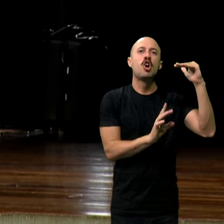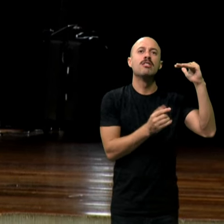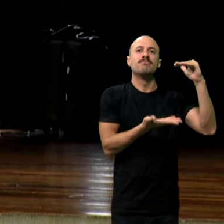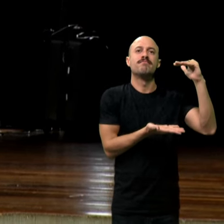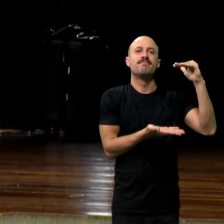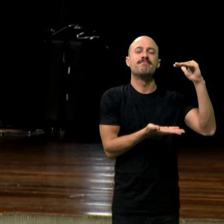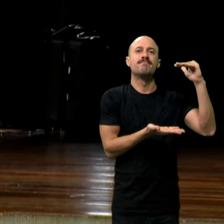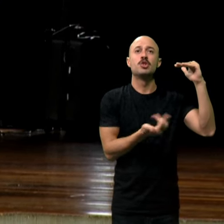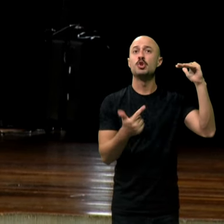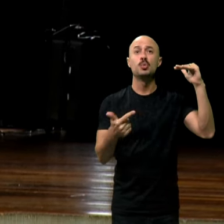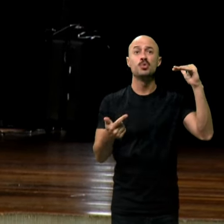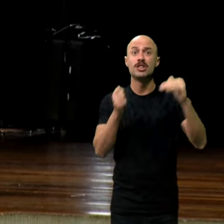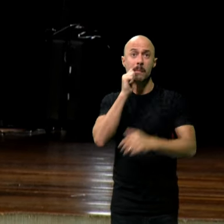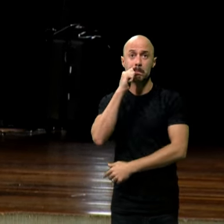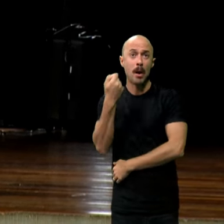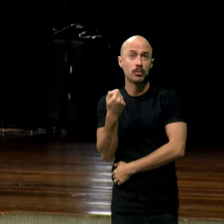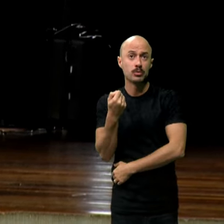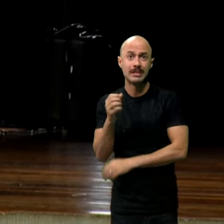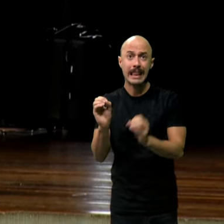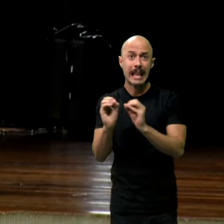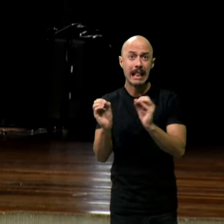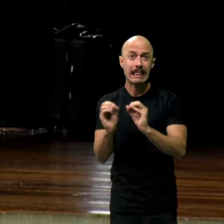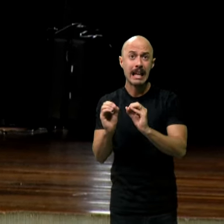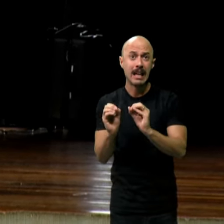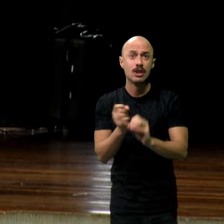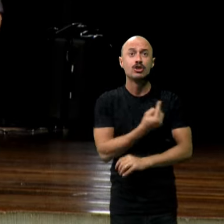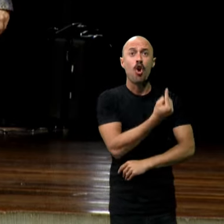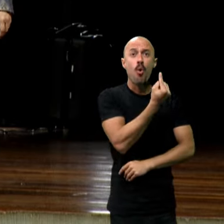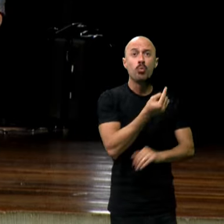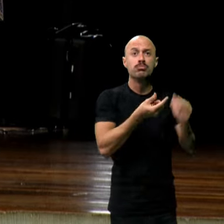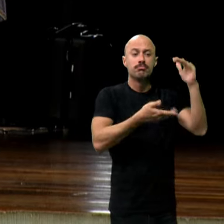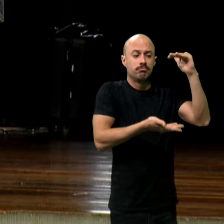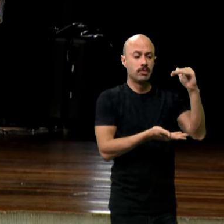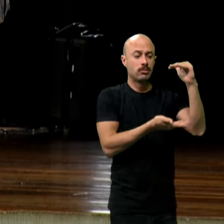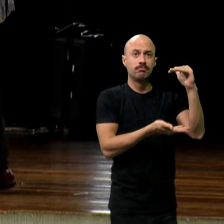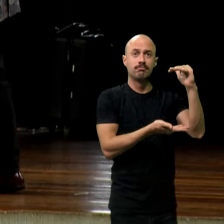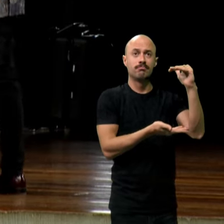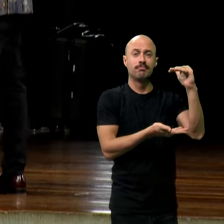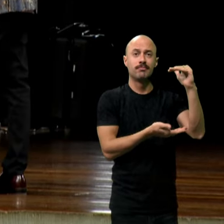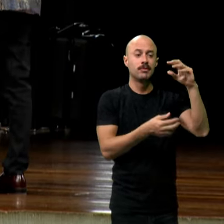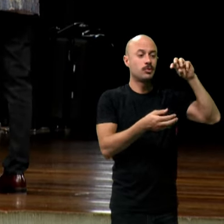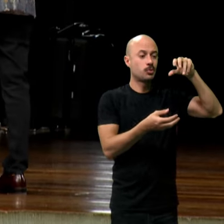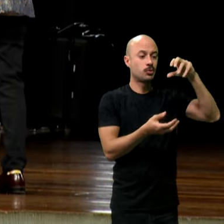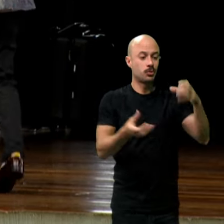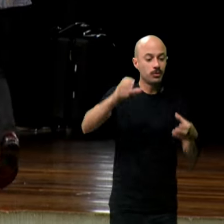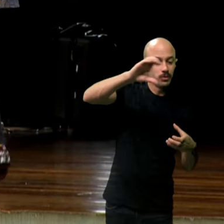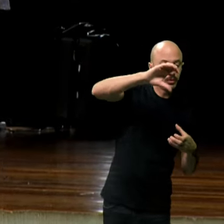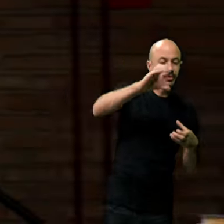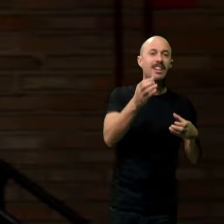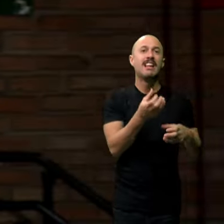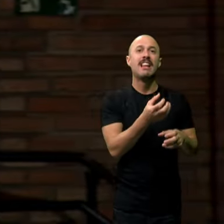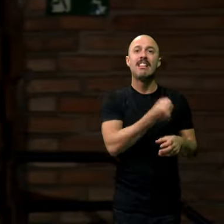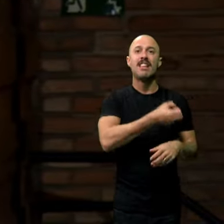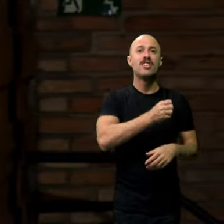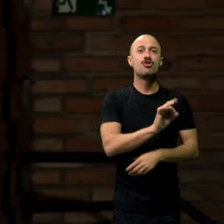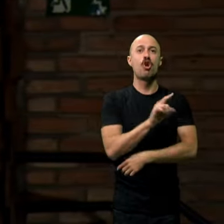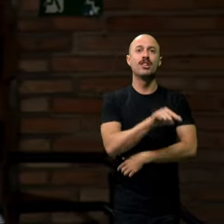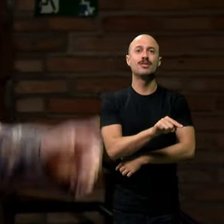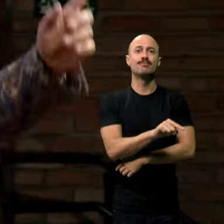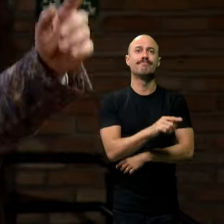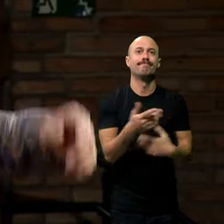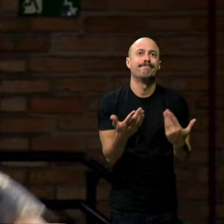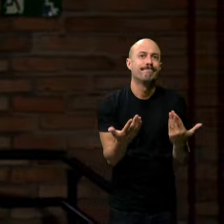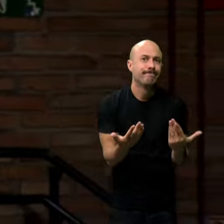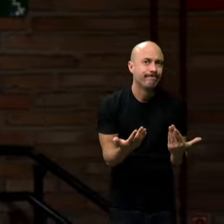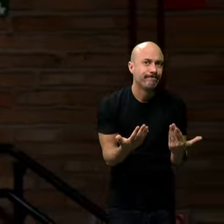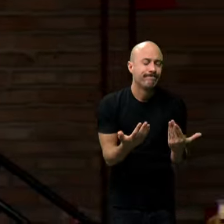nada. Você entende o que é estreito, do estreito, do estreito? E eu com dor, chorando, orando. Aí